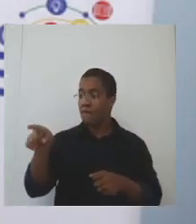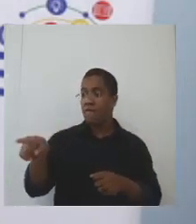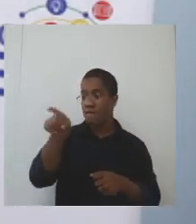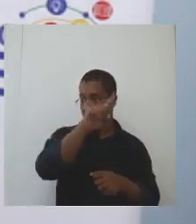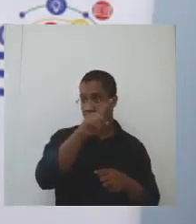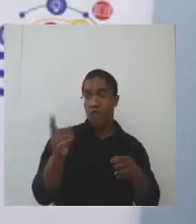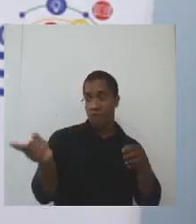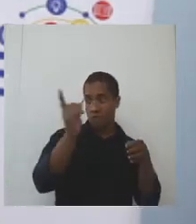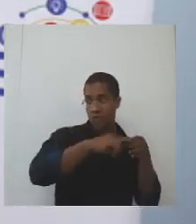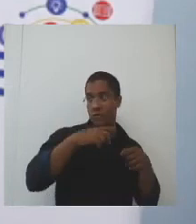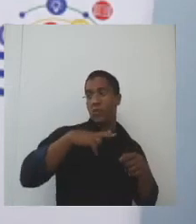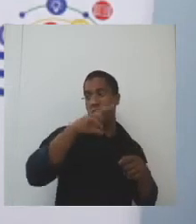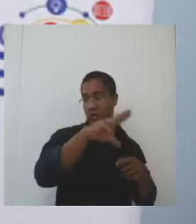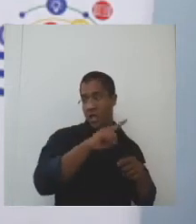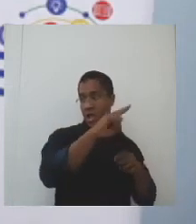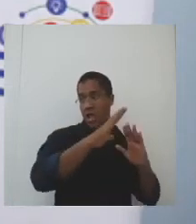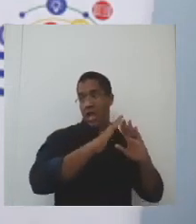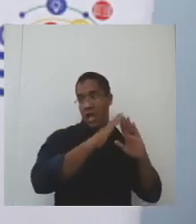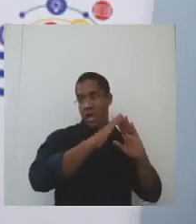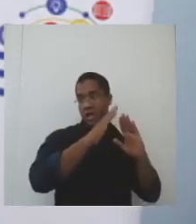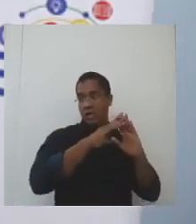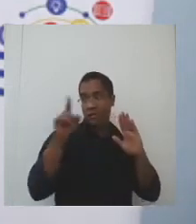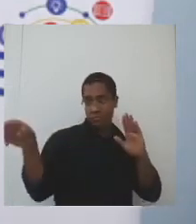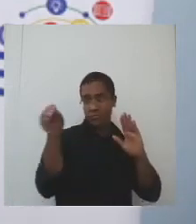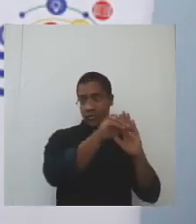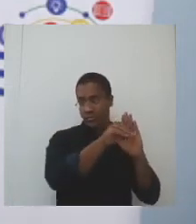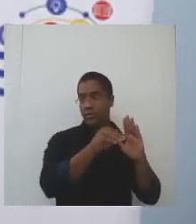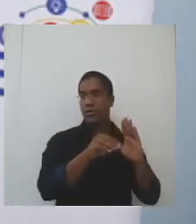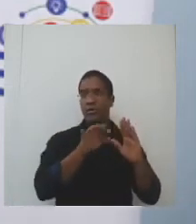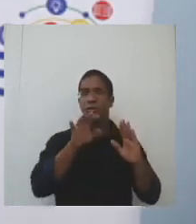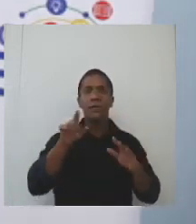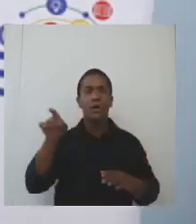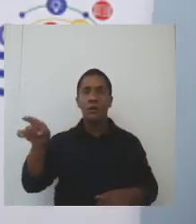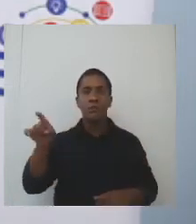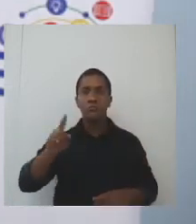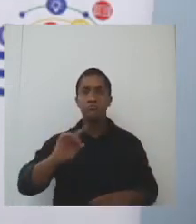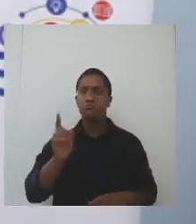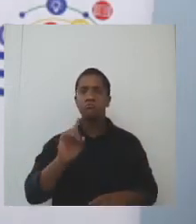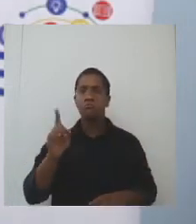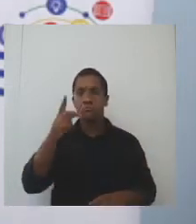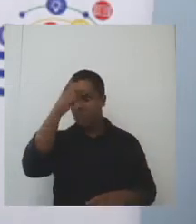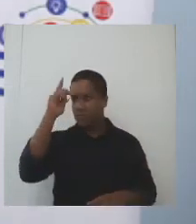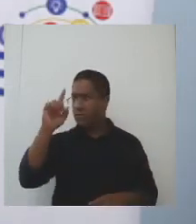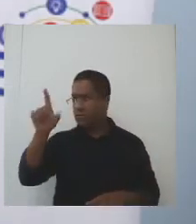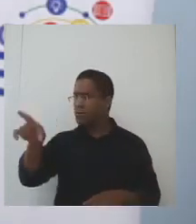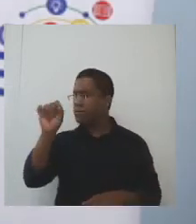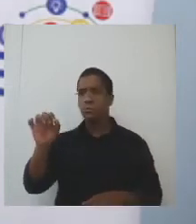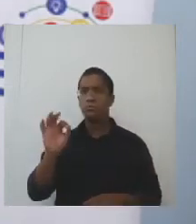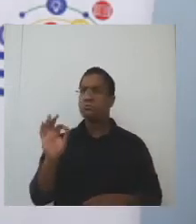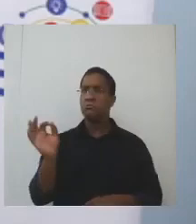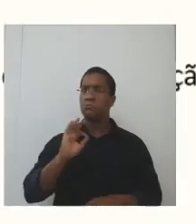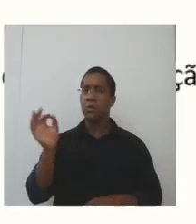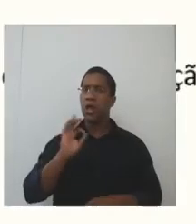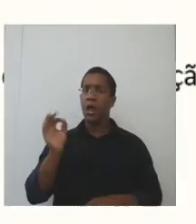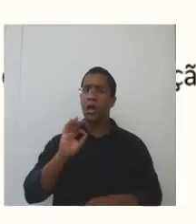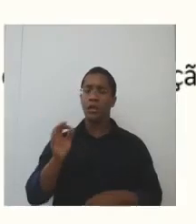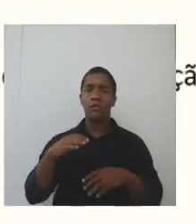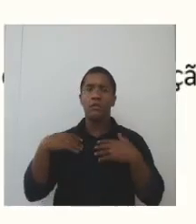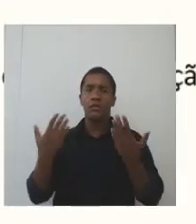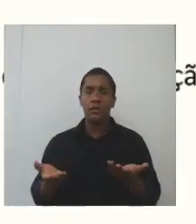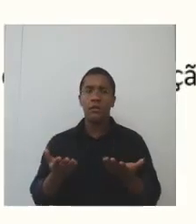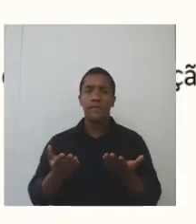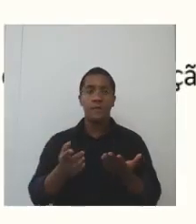Isso poderia, na verdade, acontecer, né? Mas ele não envia ninguém. Então, por segurança, foi aconselhado pelo